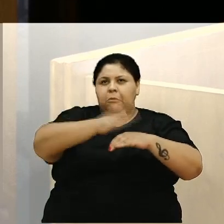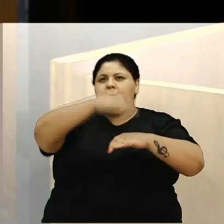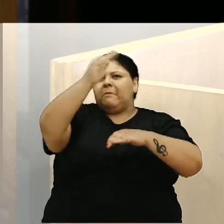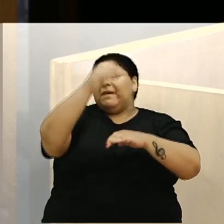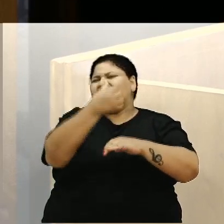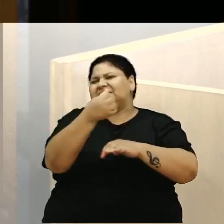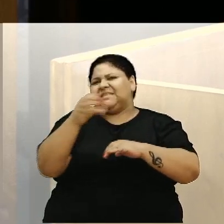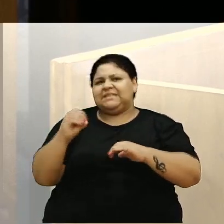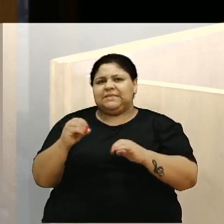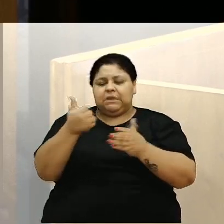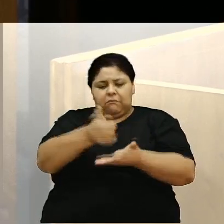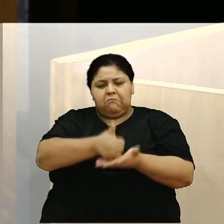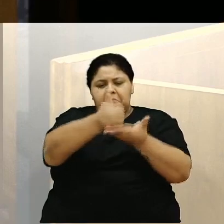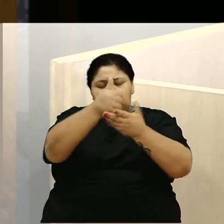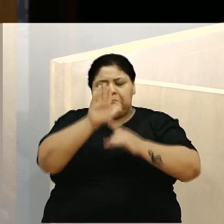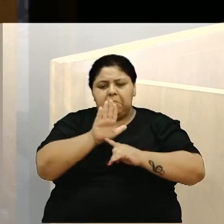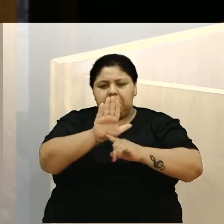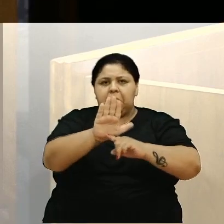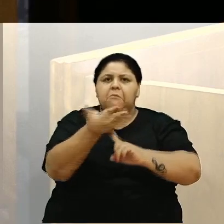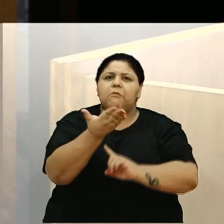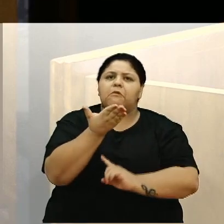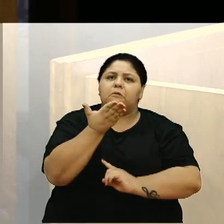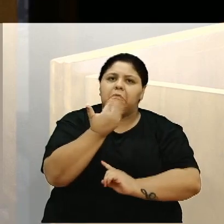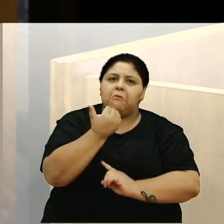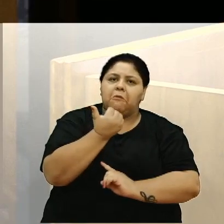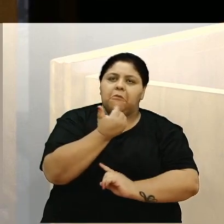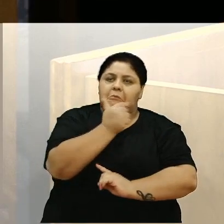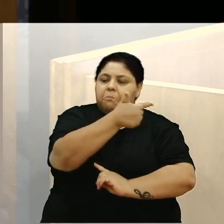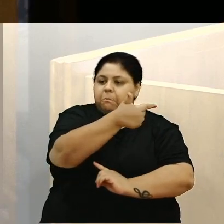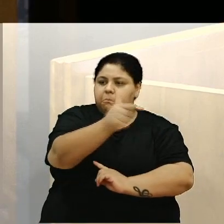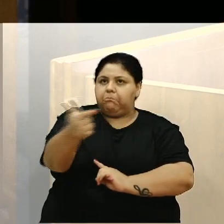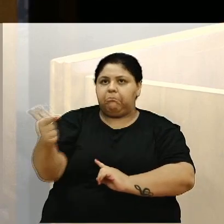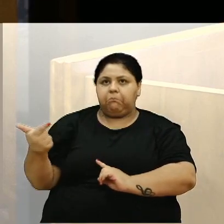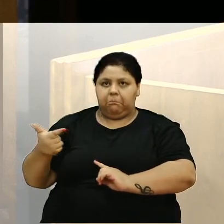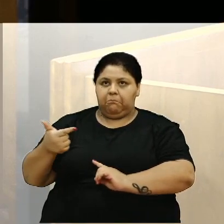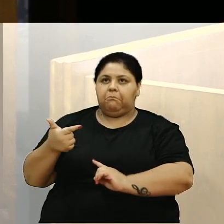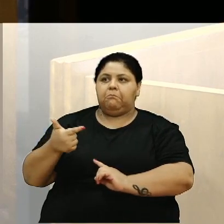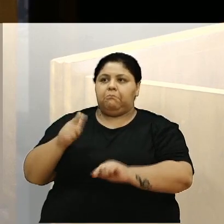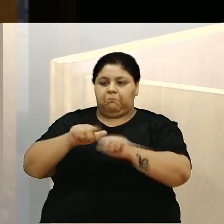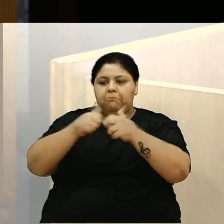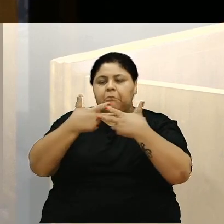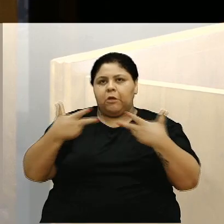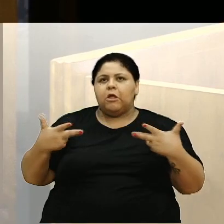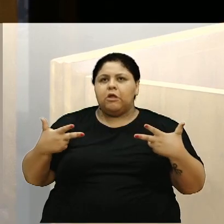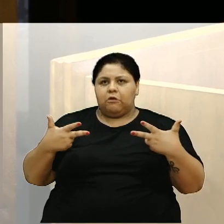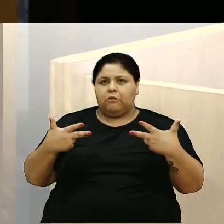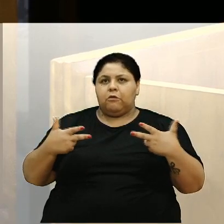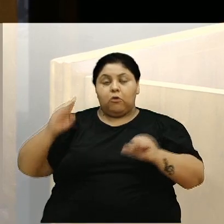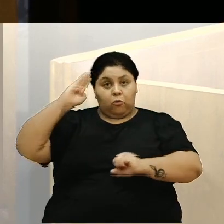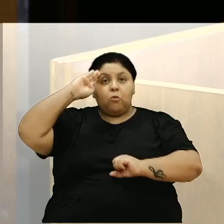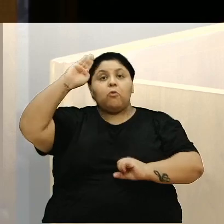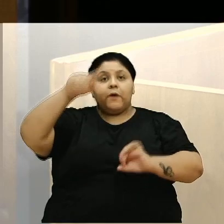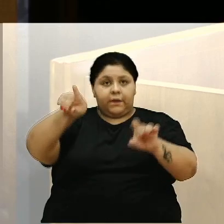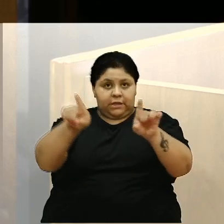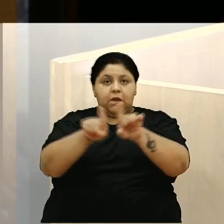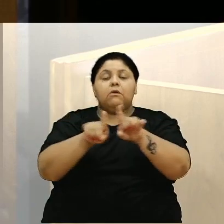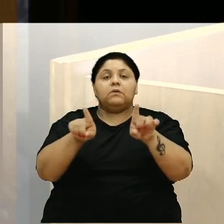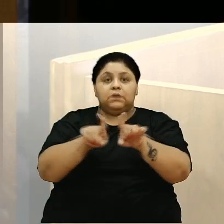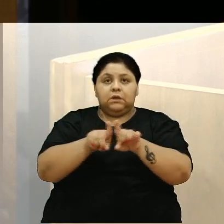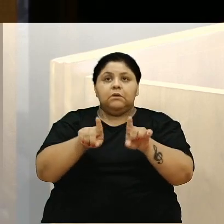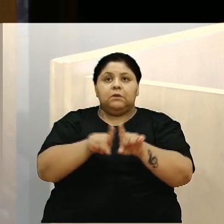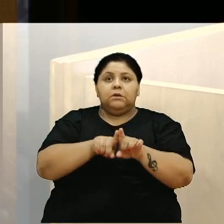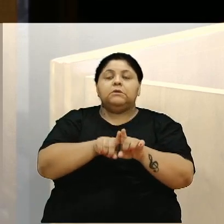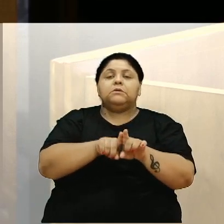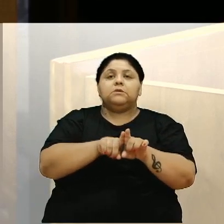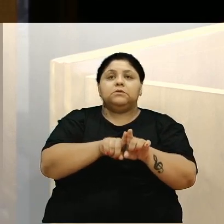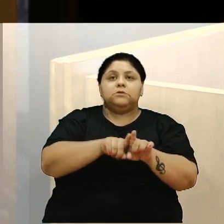apoiadores que nos ajudam com alimentos, com outros equipamentos da logística. O quartel também com sua barraca,